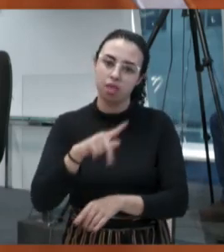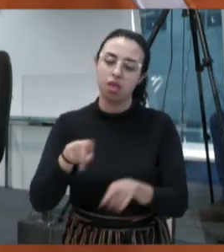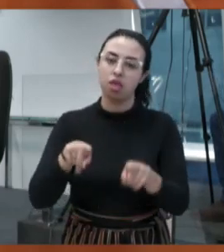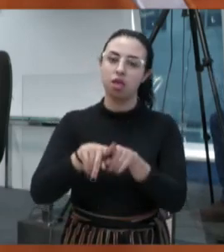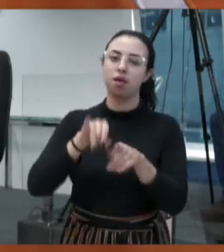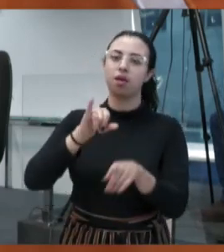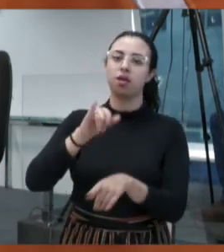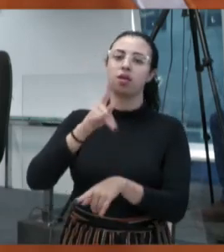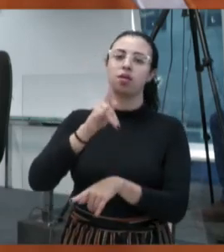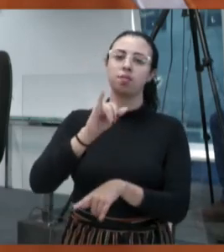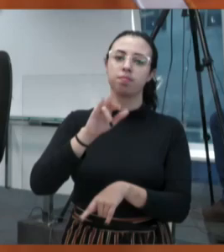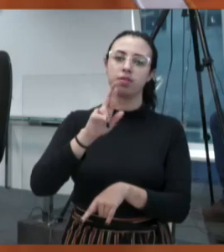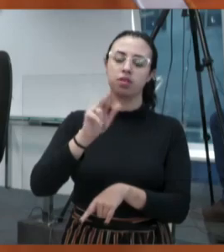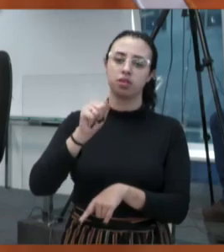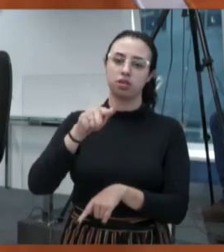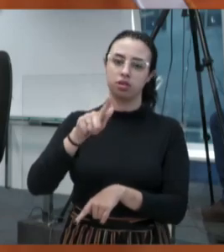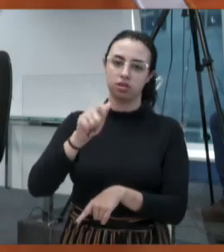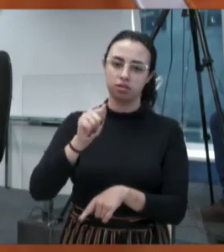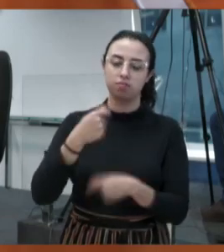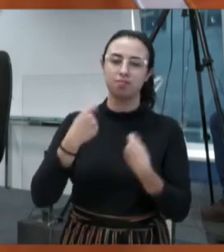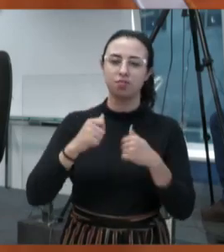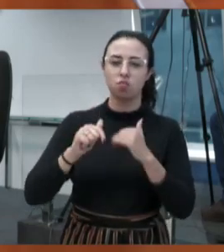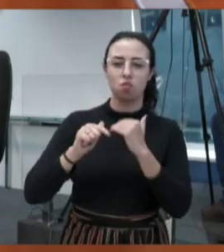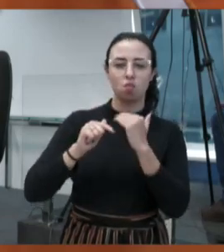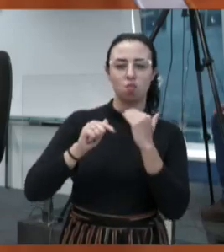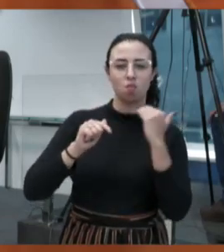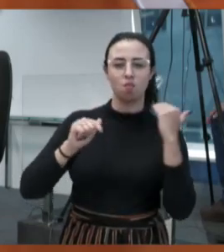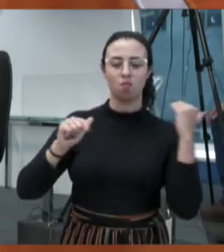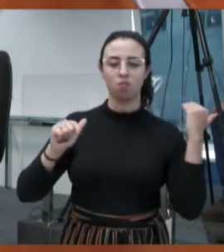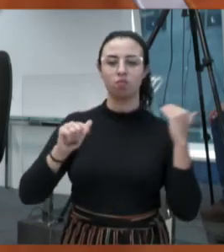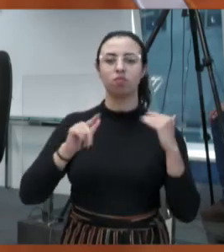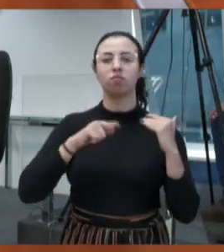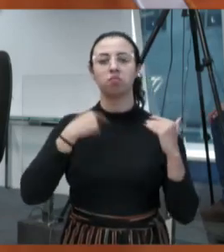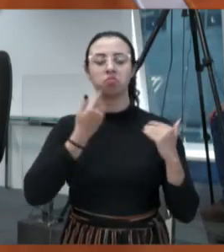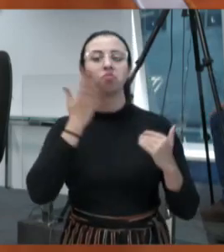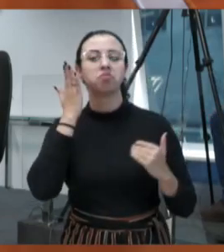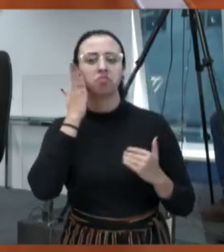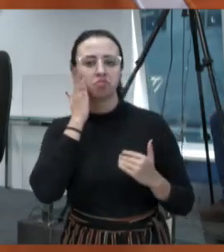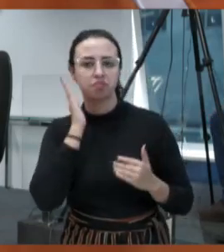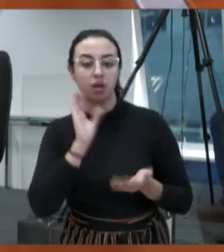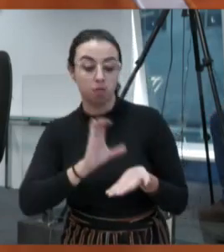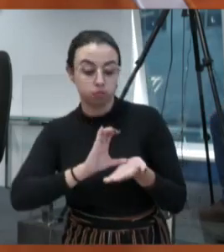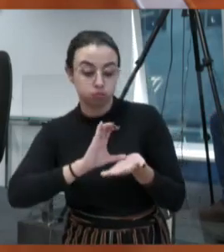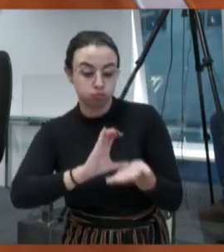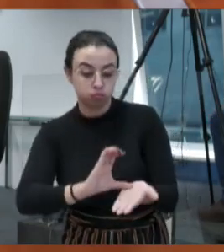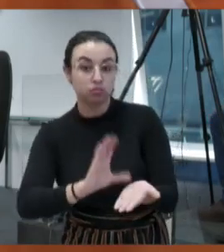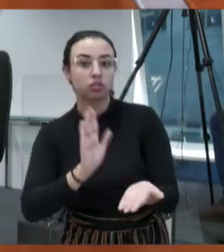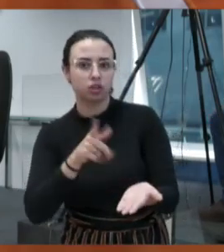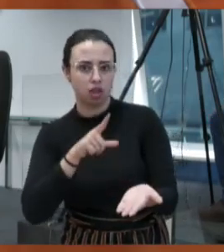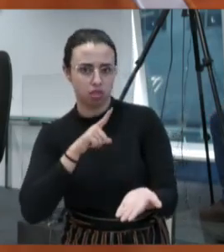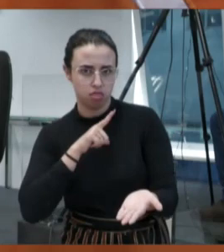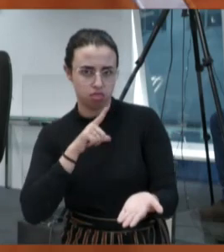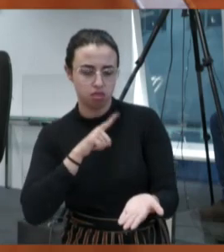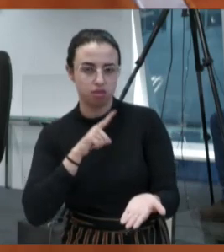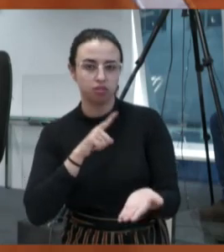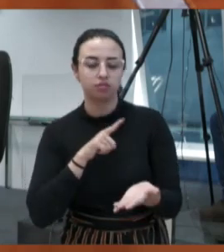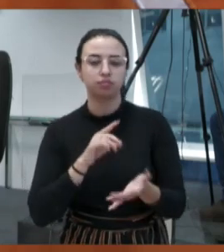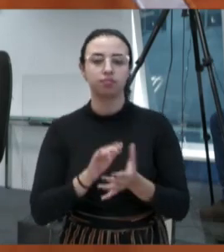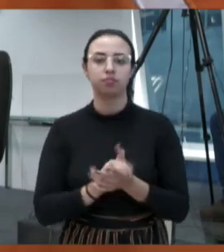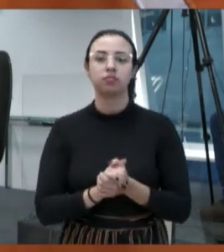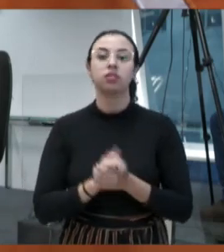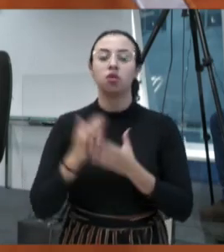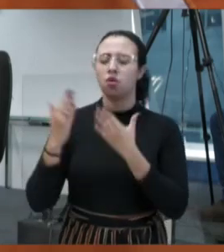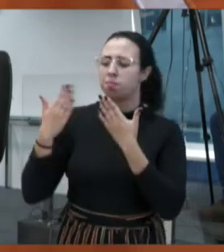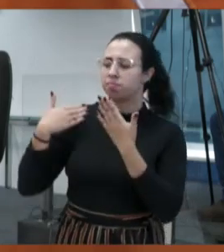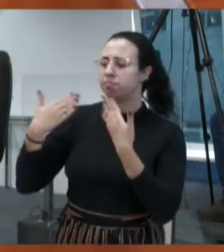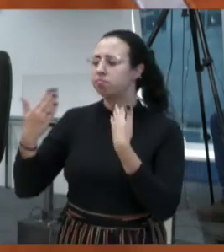Então, nós sabemos ali que esse dinheiro já está contado, mas conversando com o senador, nós temos outras obras